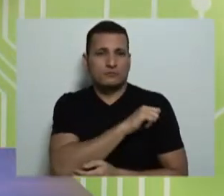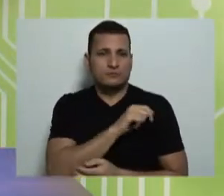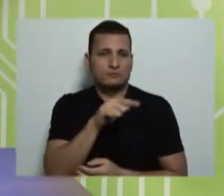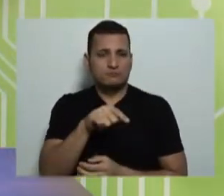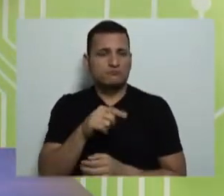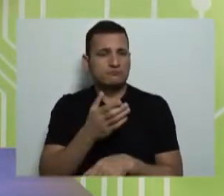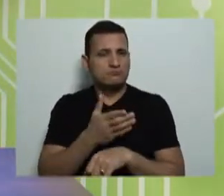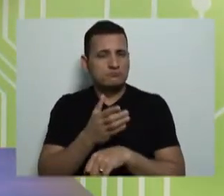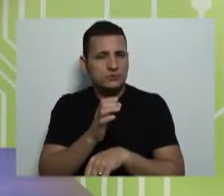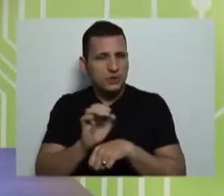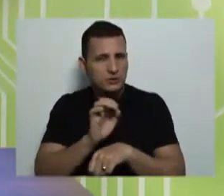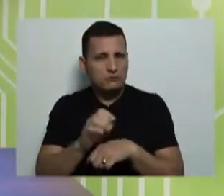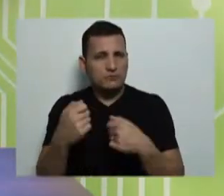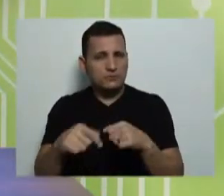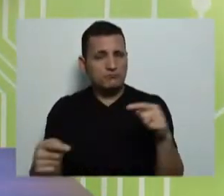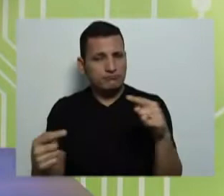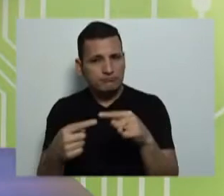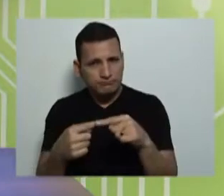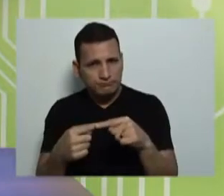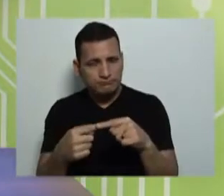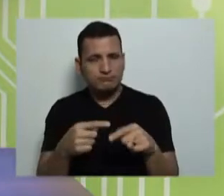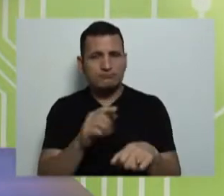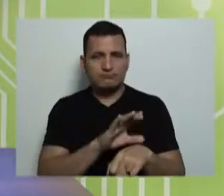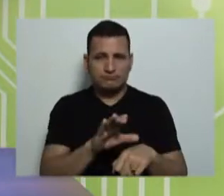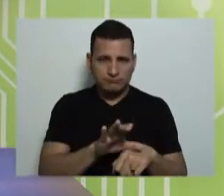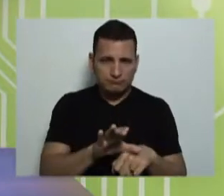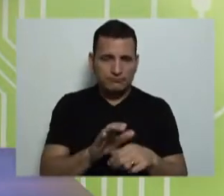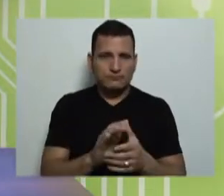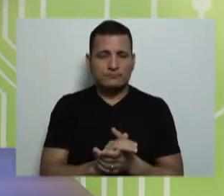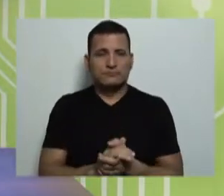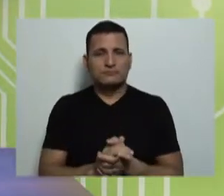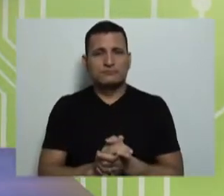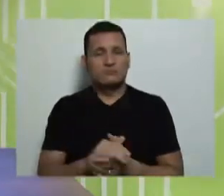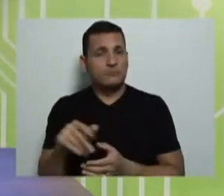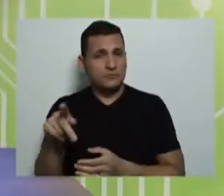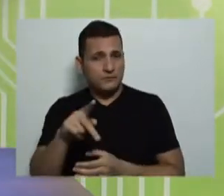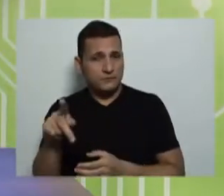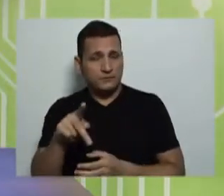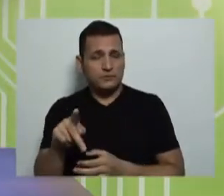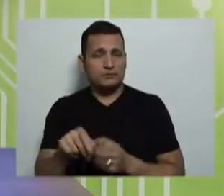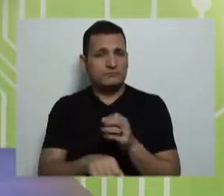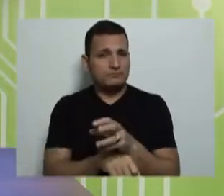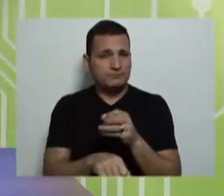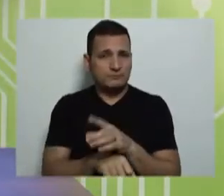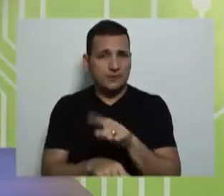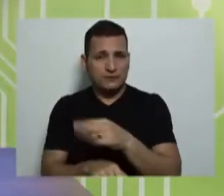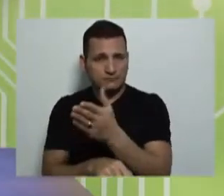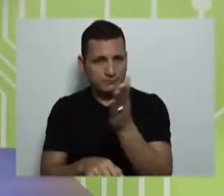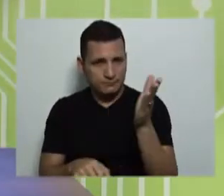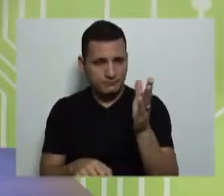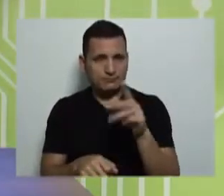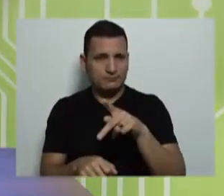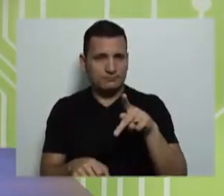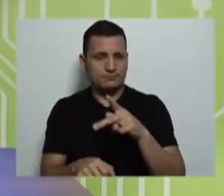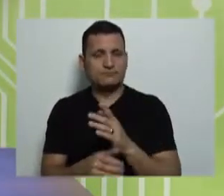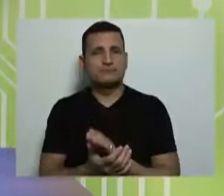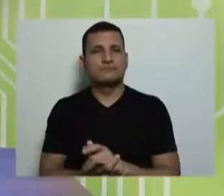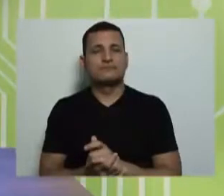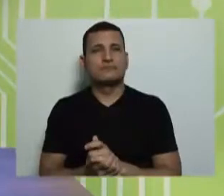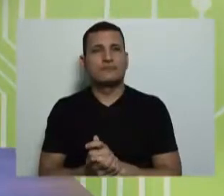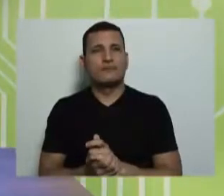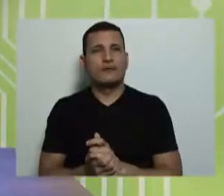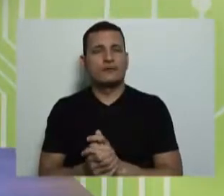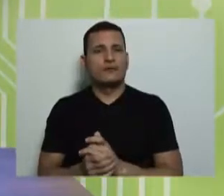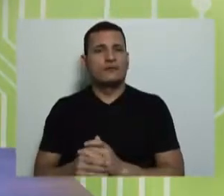eixo formativo. Segundo, tem que ter um professor orientador, que vão ser os senhores aí, professores presenciais. E por fim, vai ter que